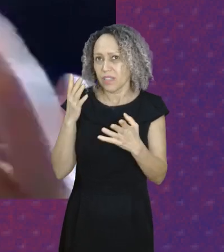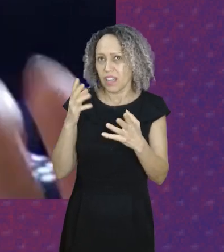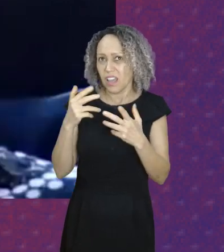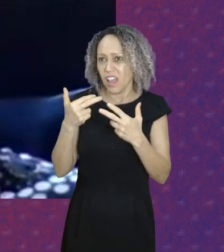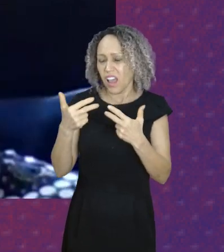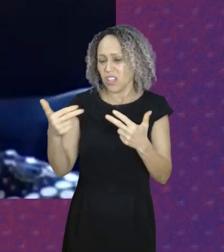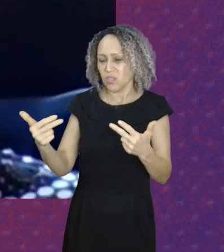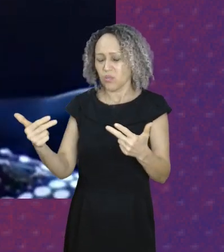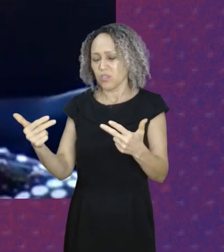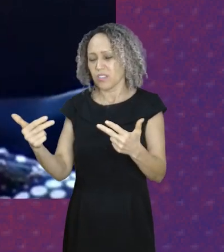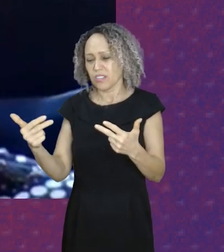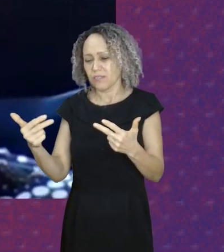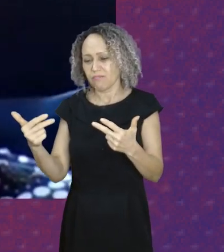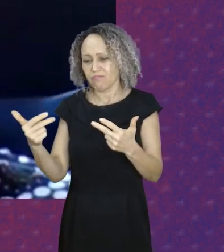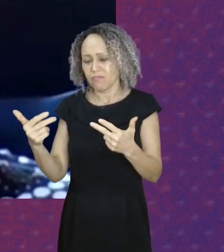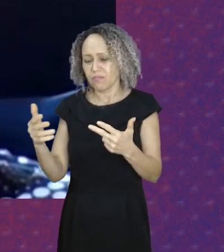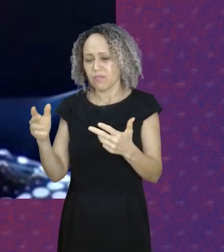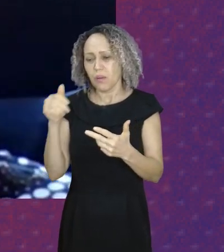os bens.